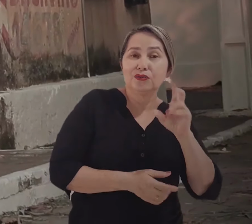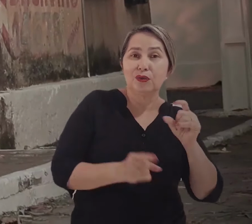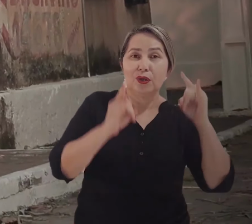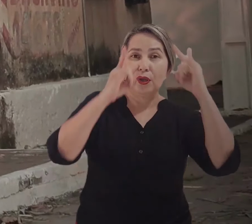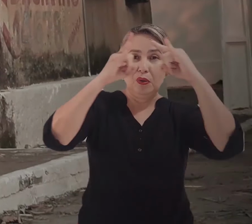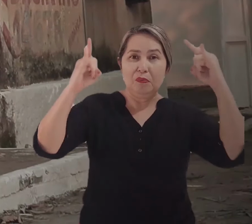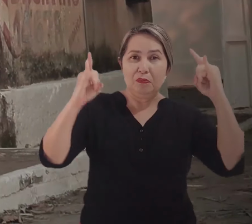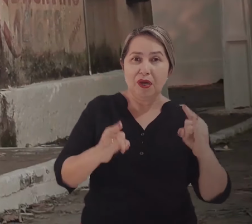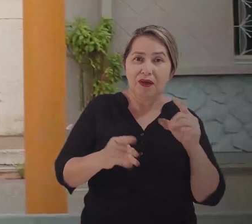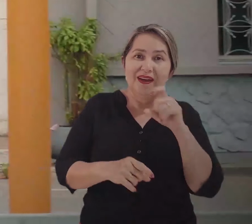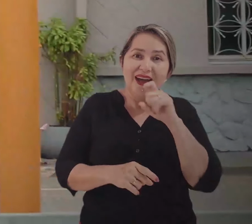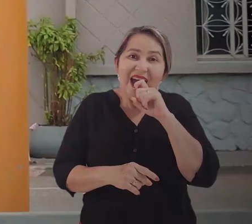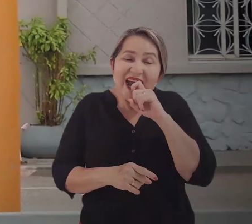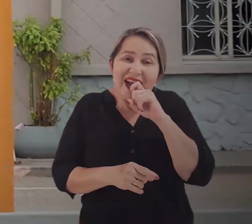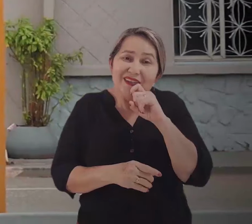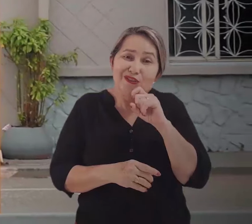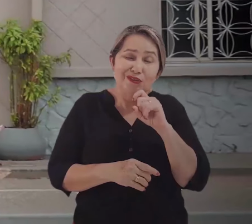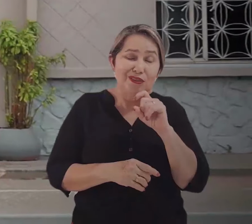hoje, mas está deixando de pé.